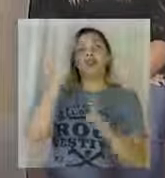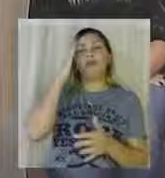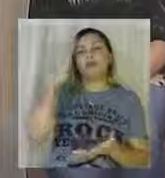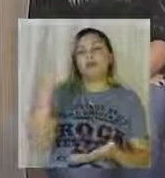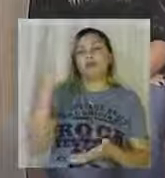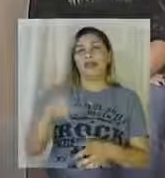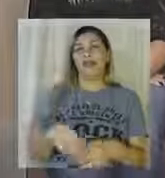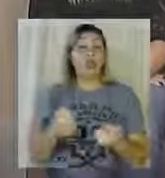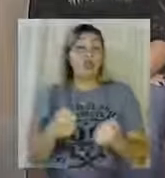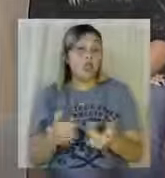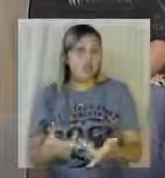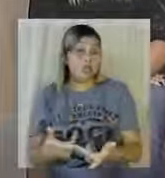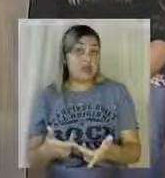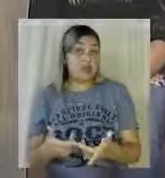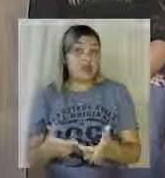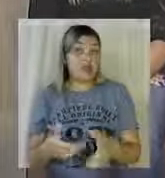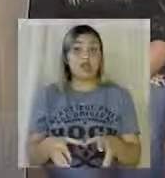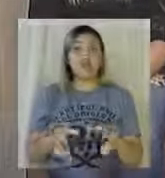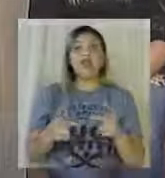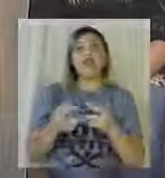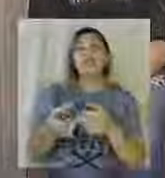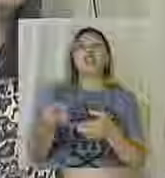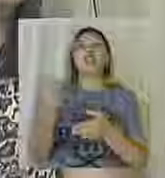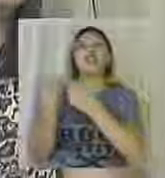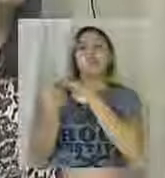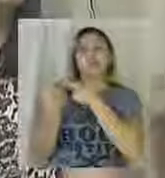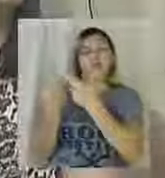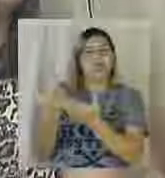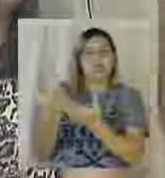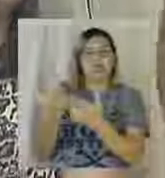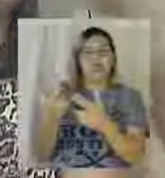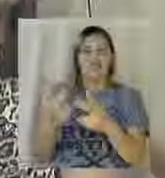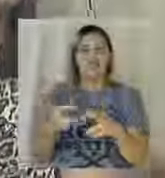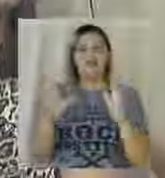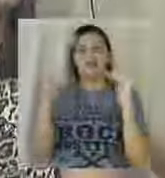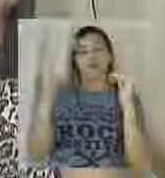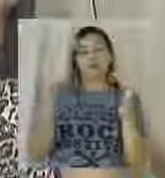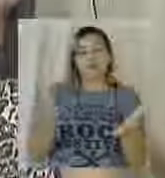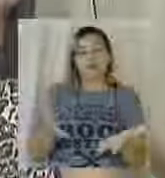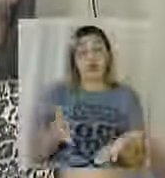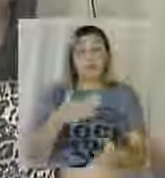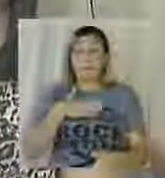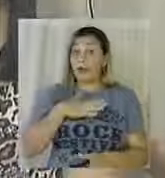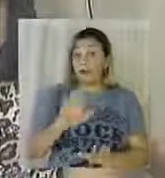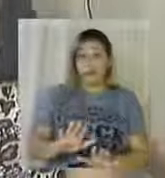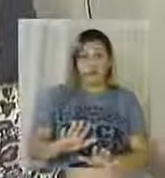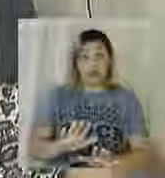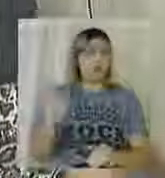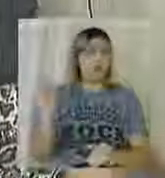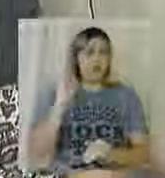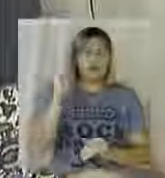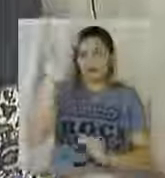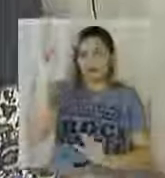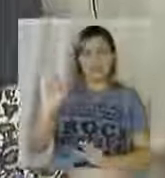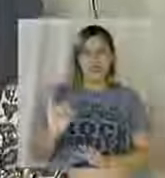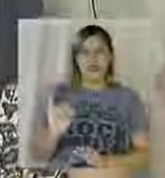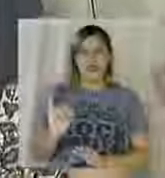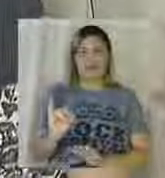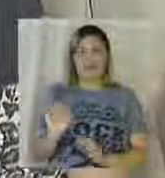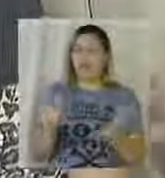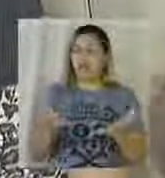Não precisa ter tanto compromisso, responsabilidade com essas coisas agora. Para mim não é tão importante.